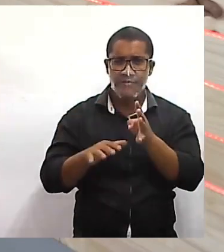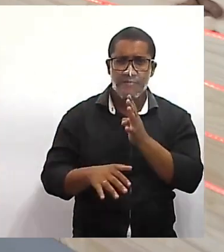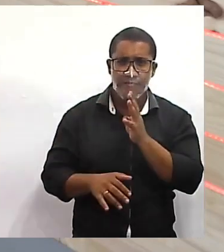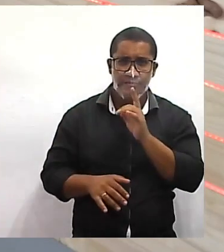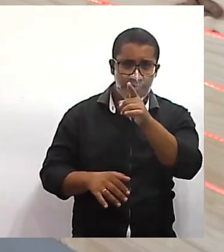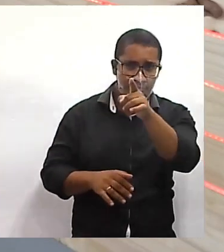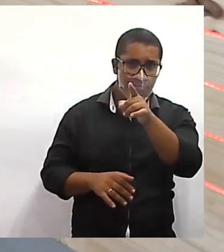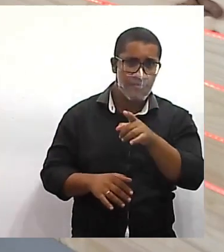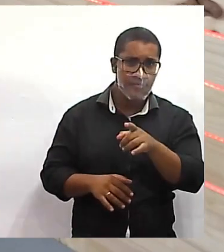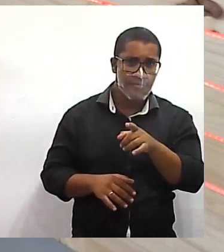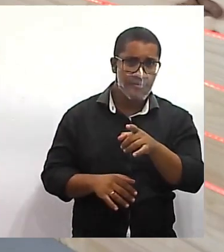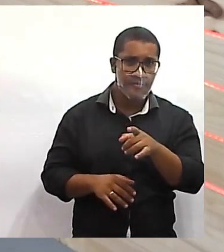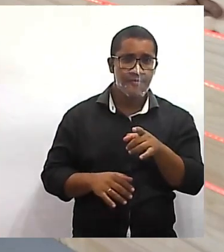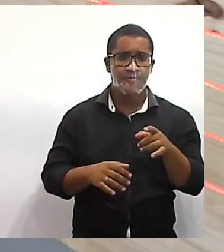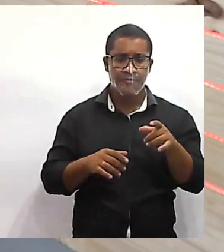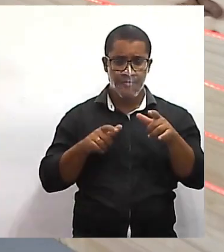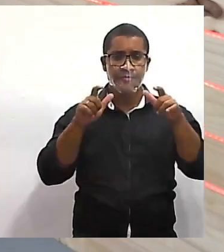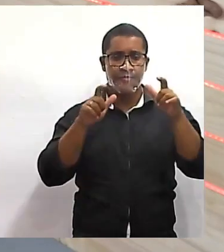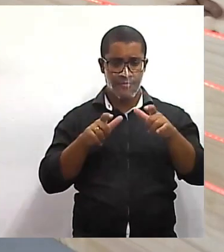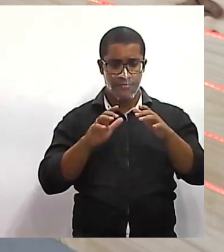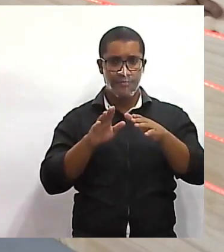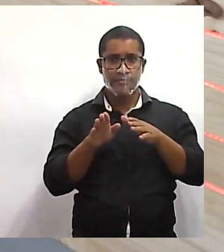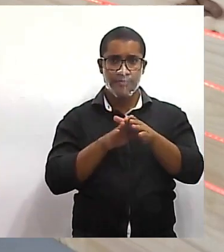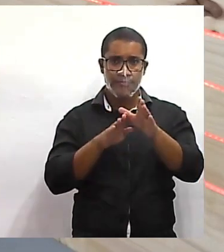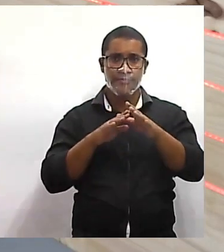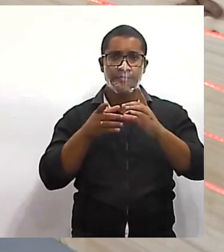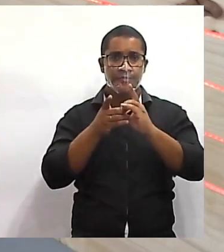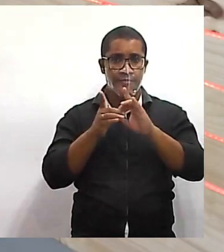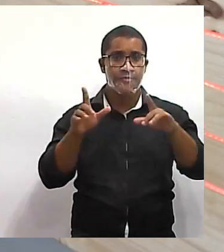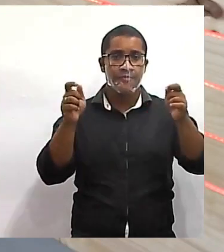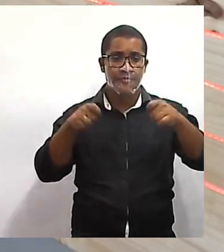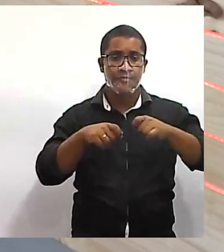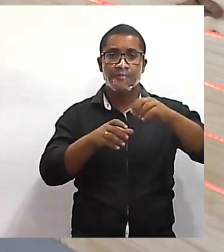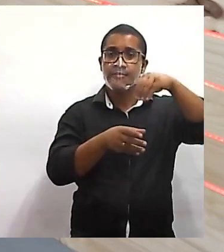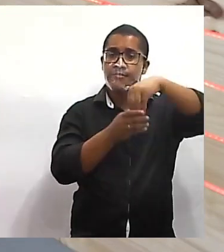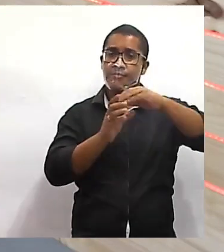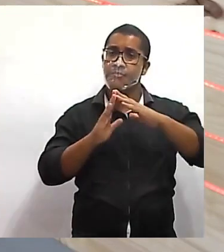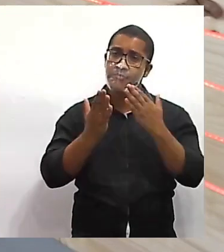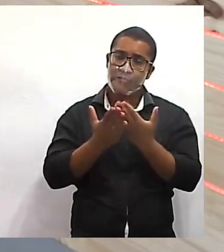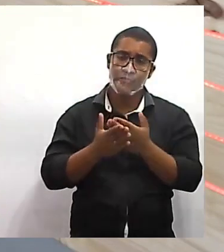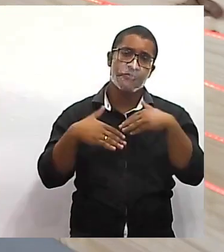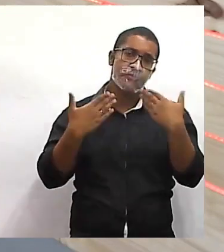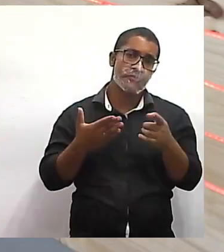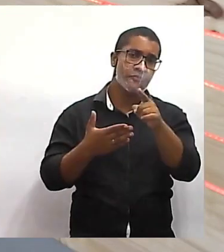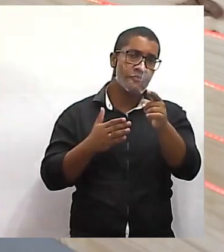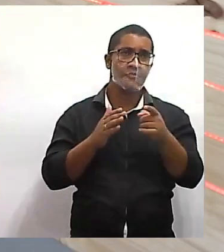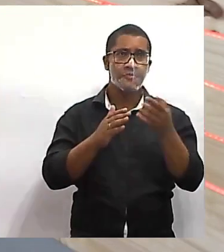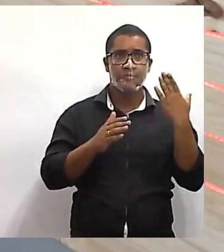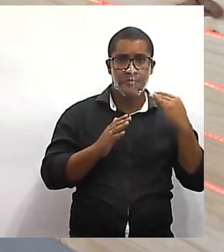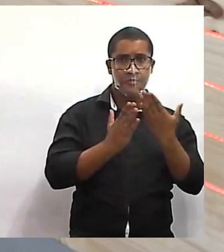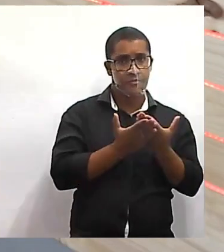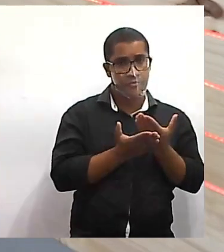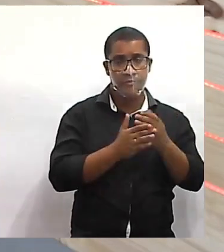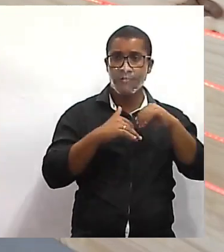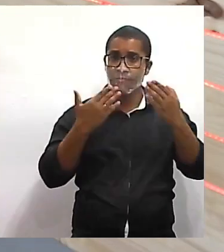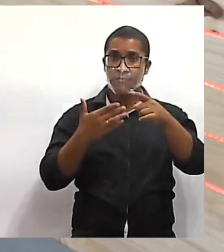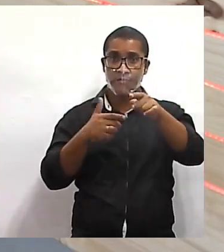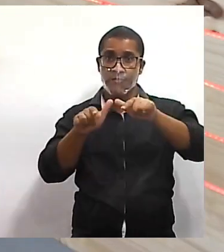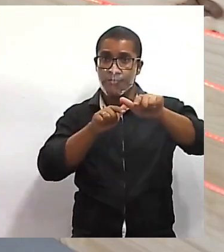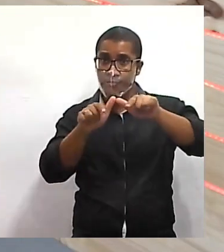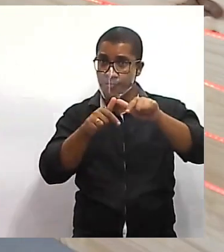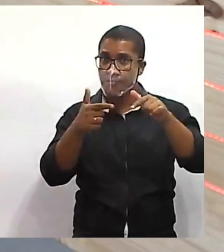conhecem esse espaço, né, democrático dentro da instituição, ou que vocês estudaram, ou que vocês atuam. Será, né, que na